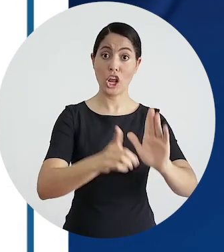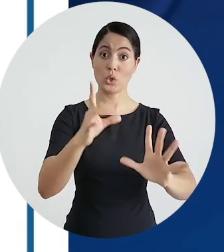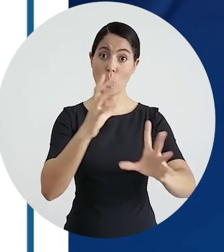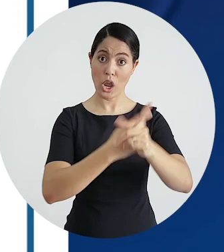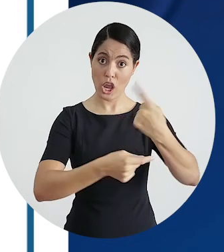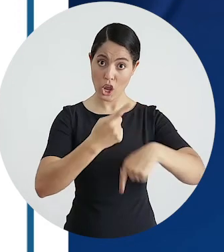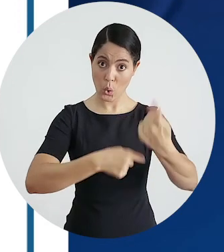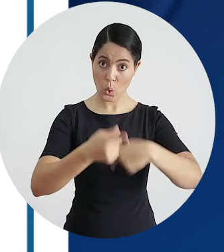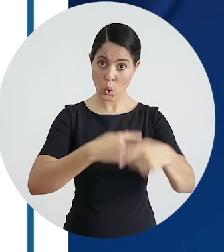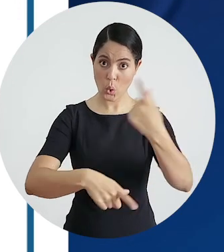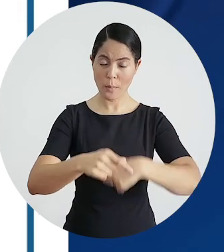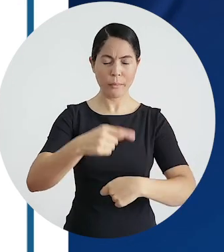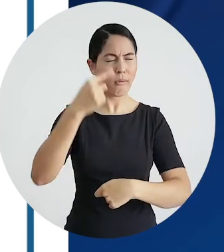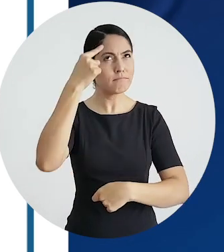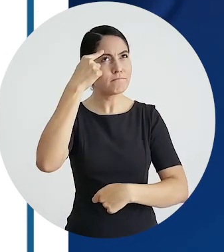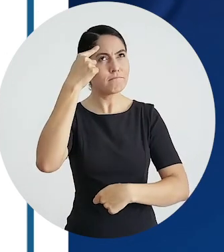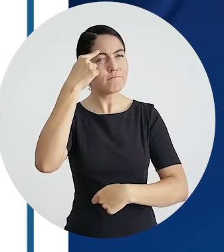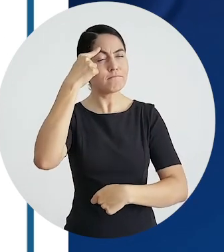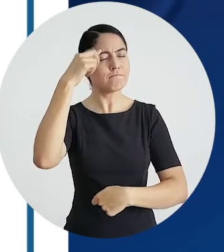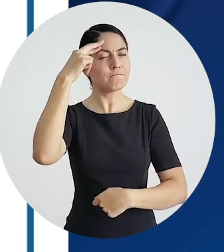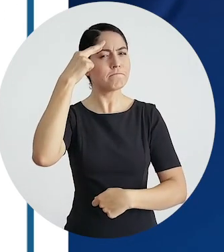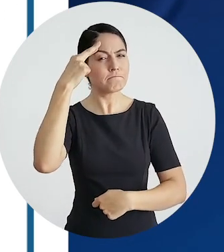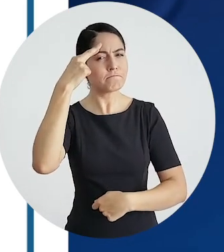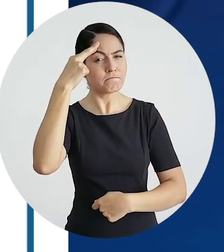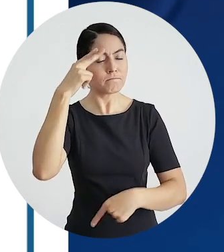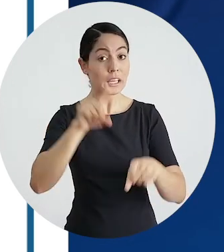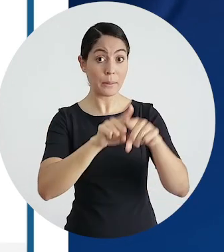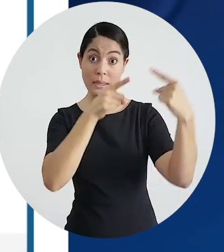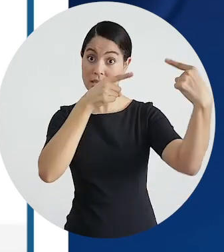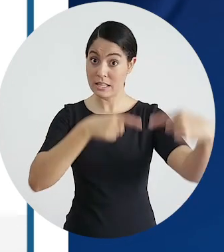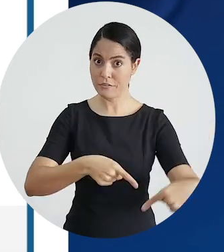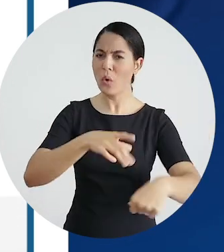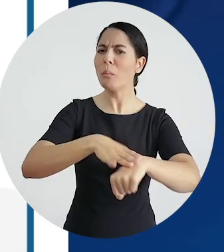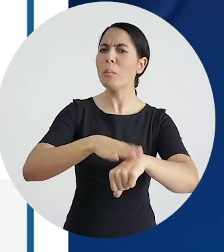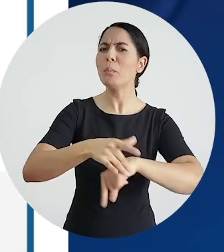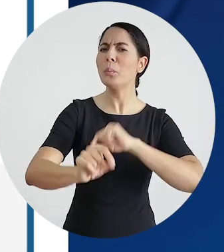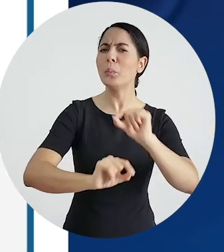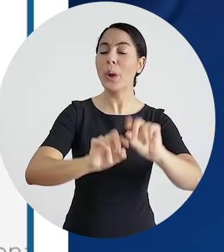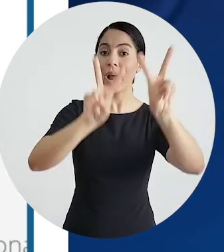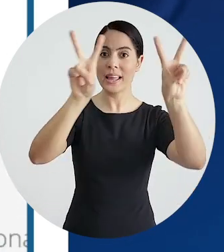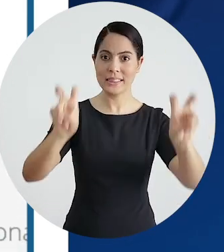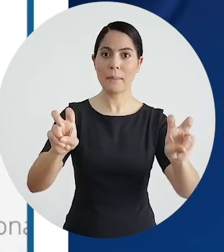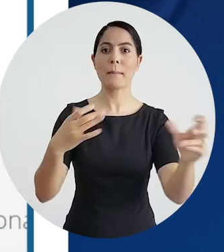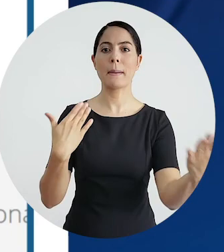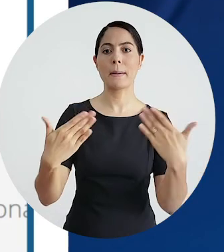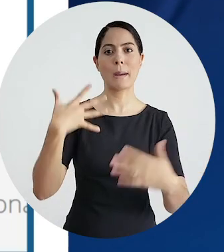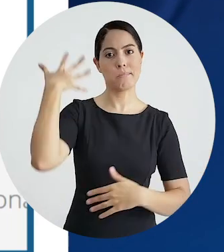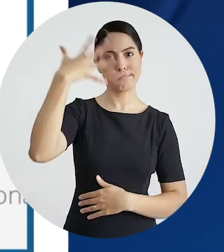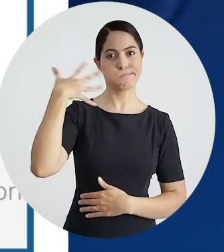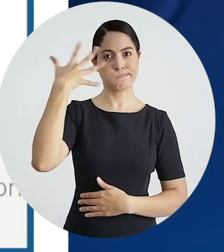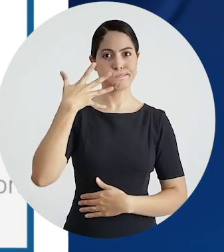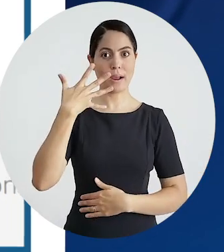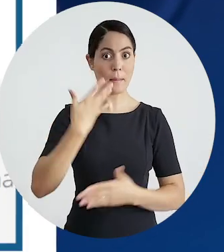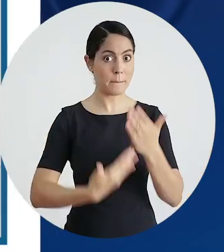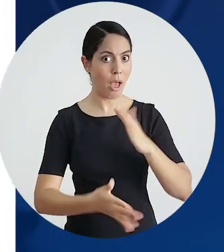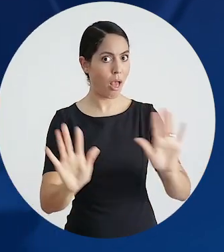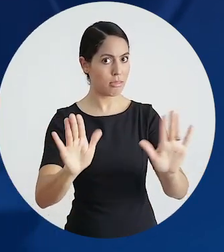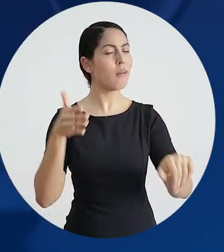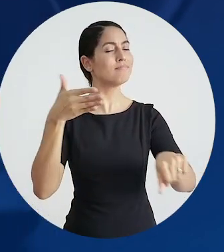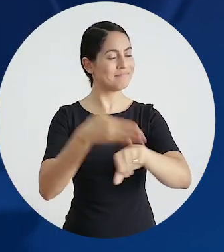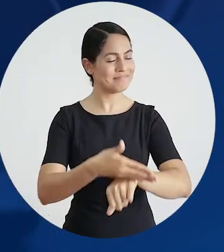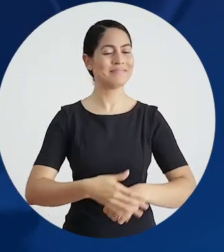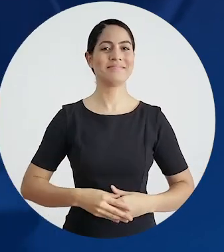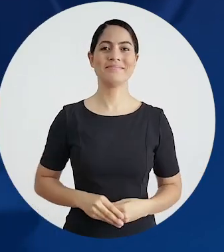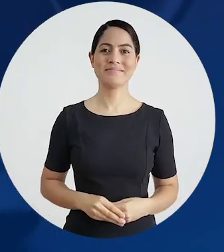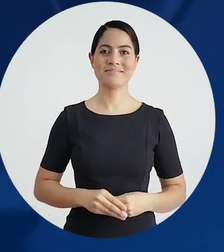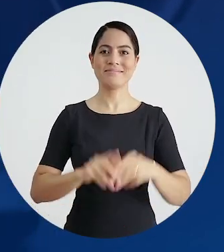evento Direito Econômico, Reflexões e Desafios, um momento dedicado a palestras e debates sobre